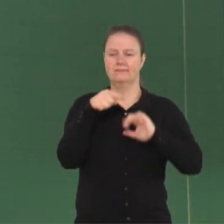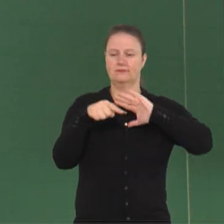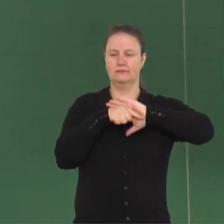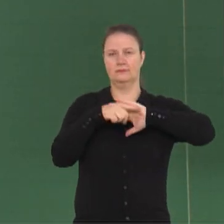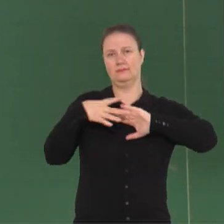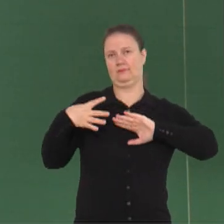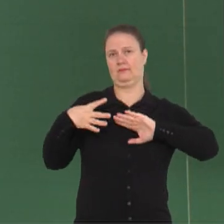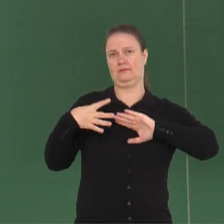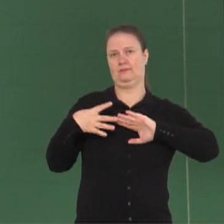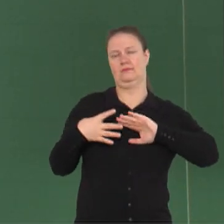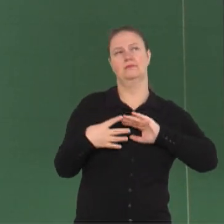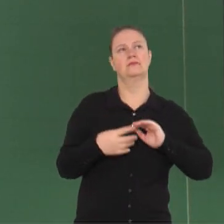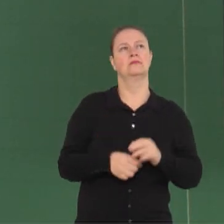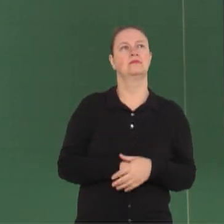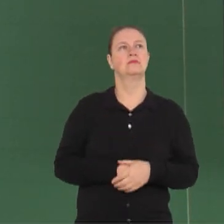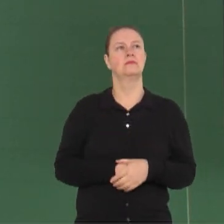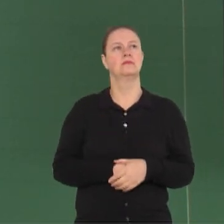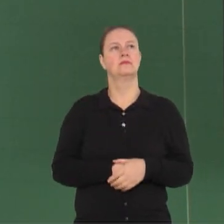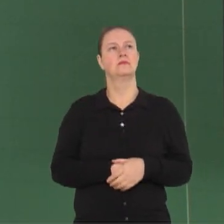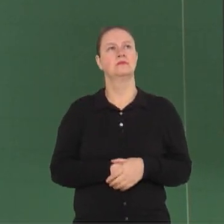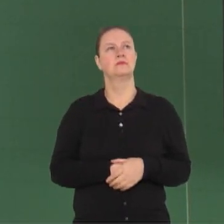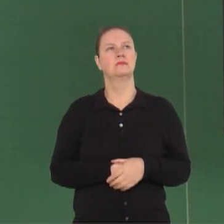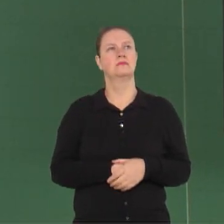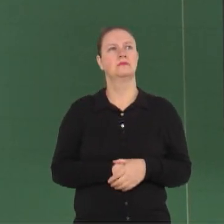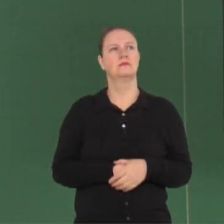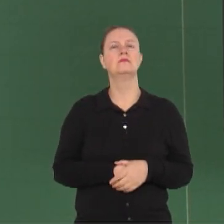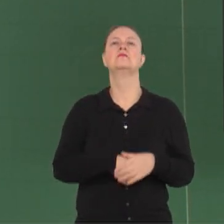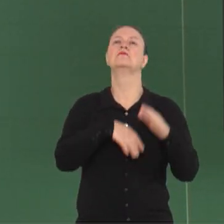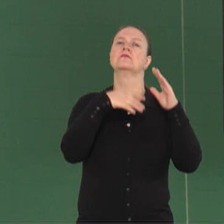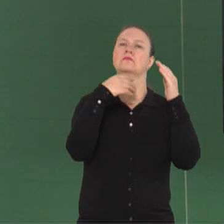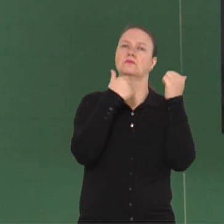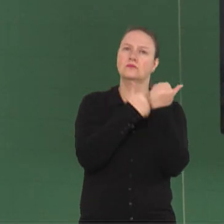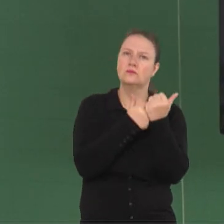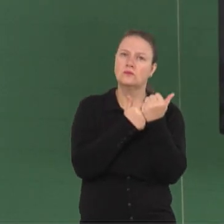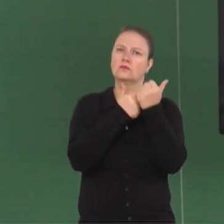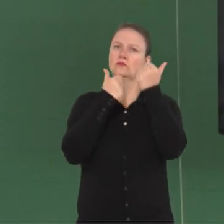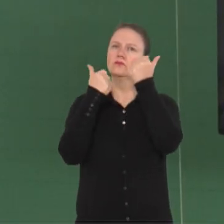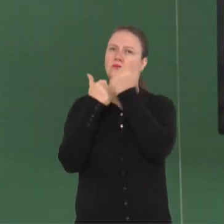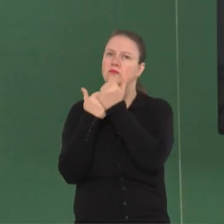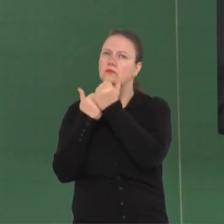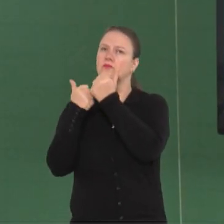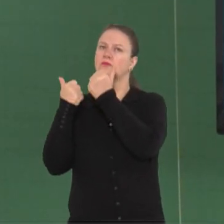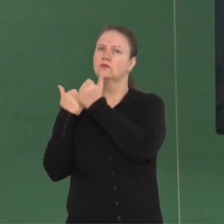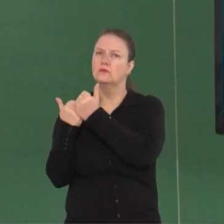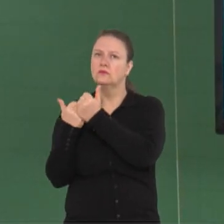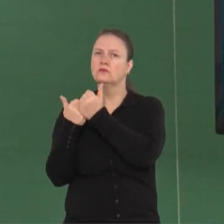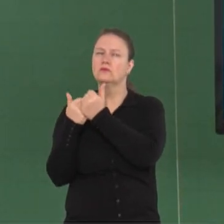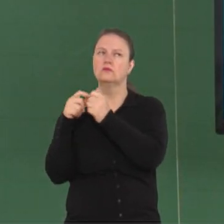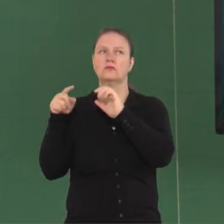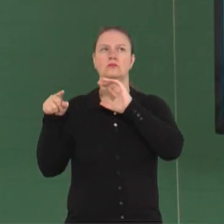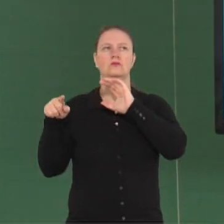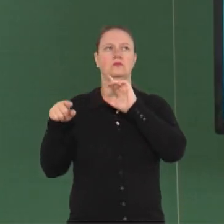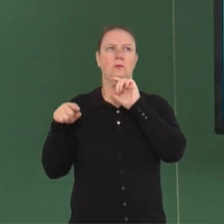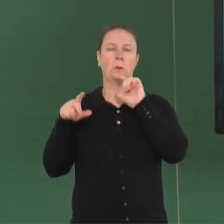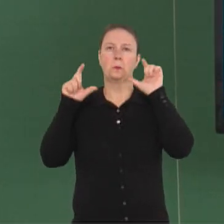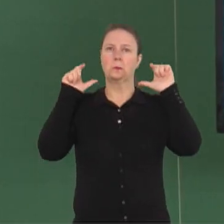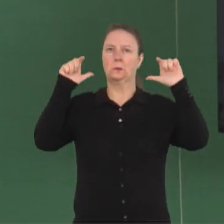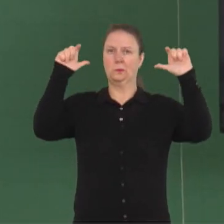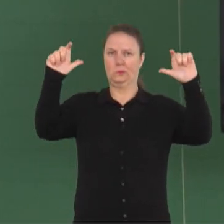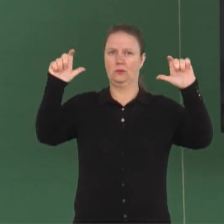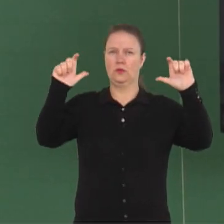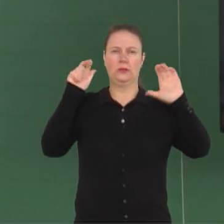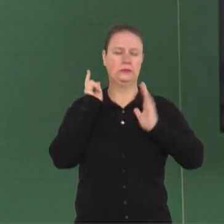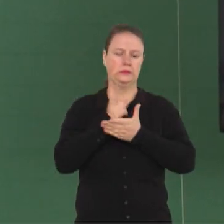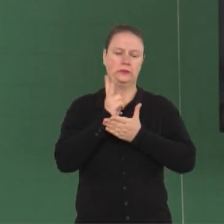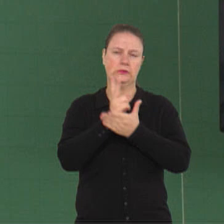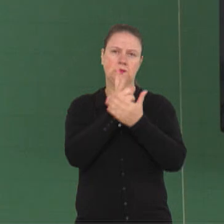4. Menos 4 ao quadrado, depois 2 vezes o menos 4, mais 1. Toda vez que você substitui